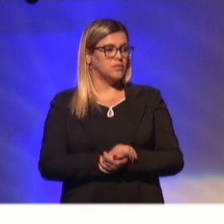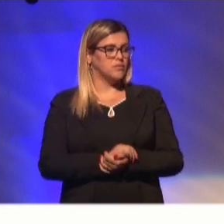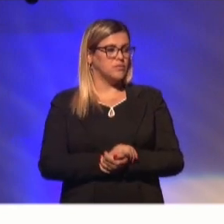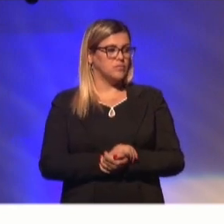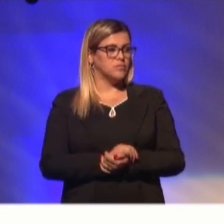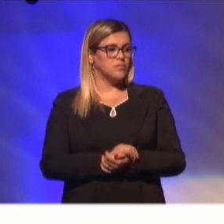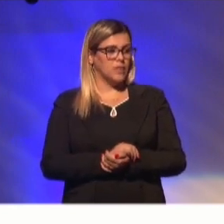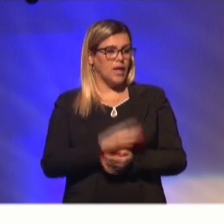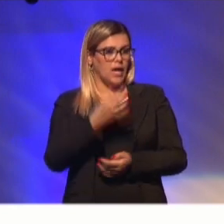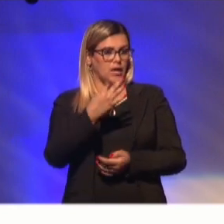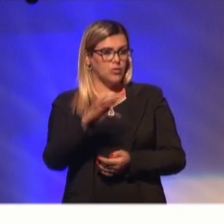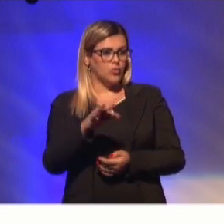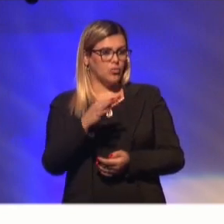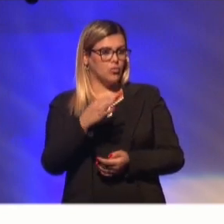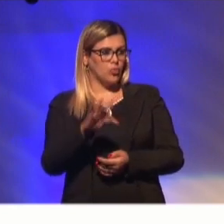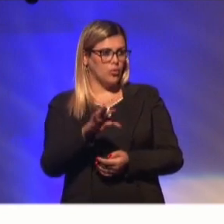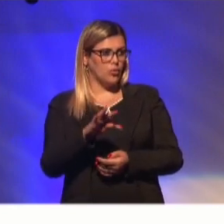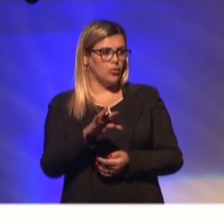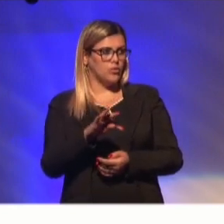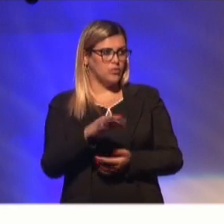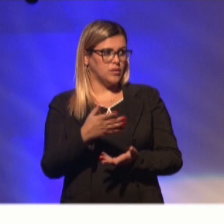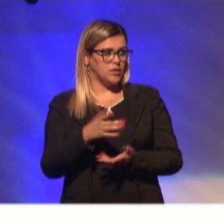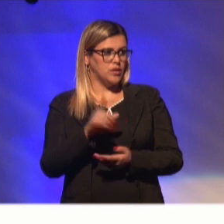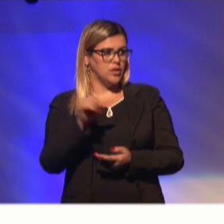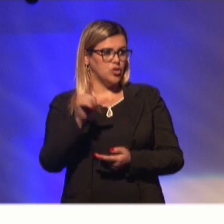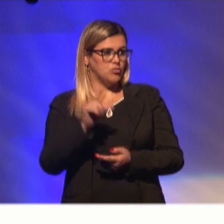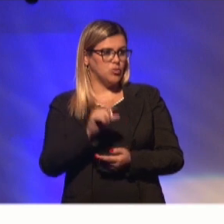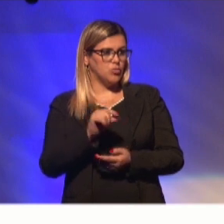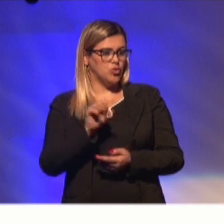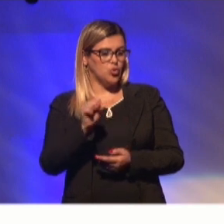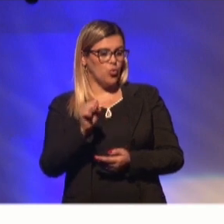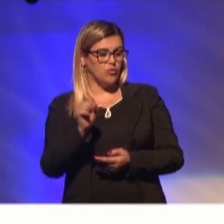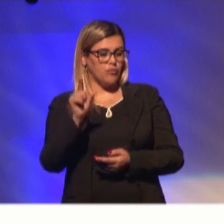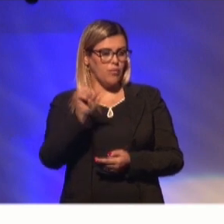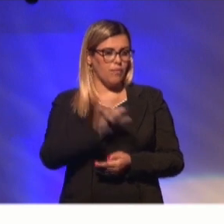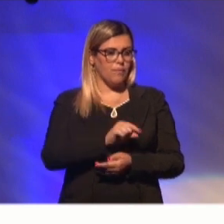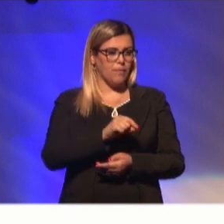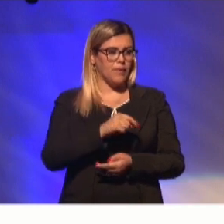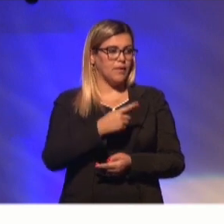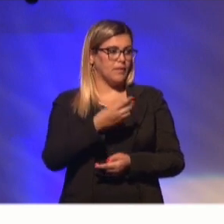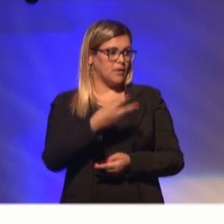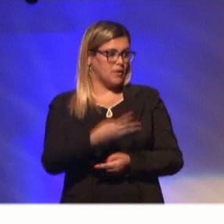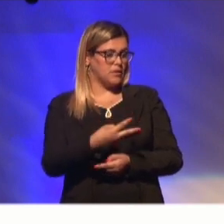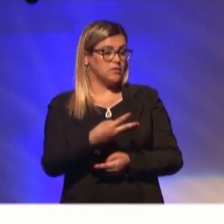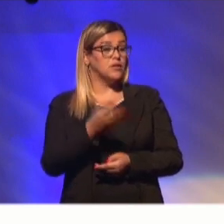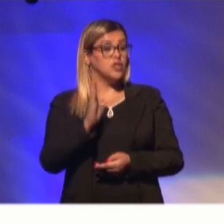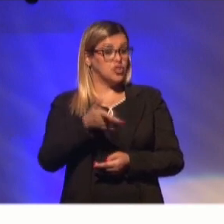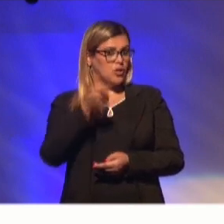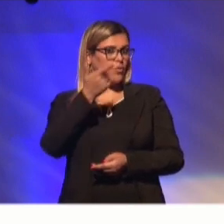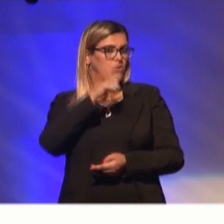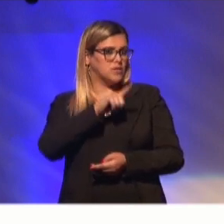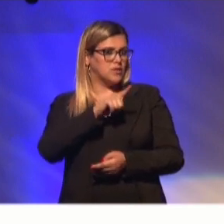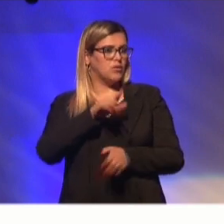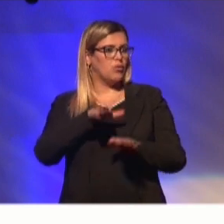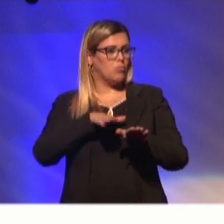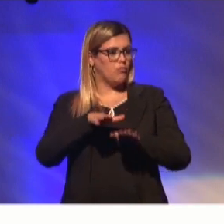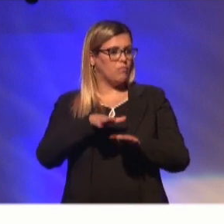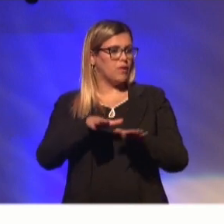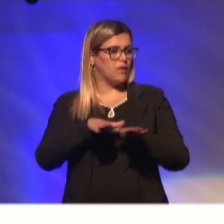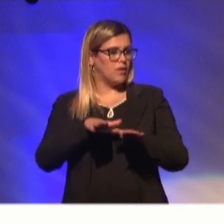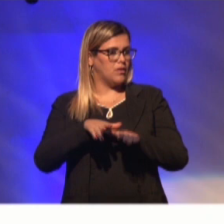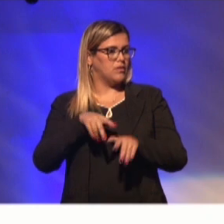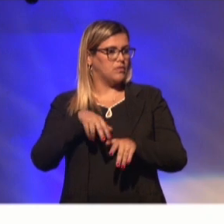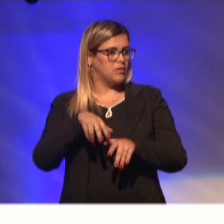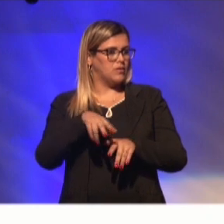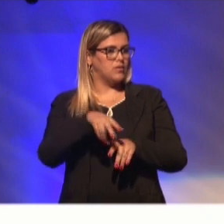o grau de dor dela, a escala verbal numérica reduziu de 8 para 3, e ela já conseguiu realizar com mais facilidade